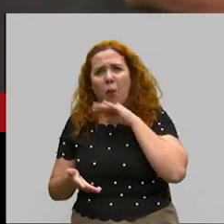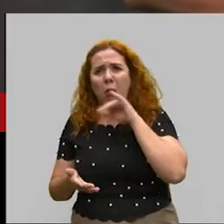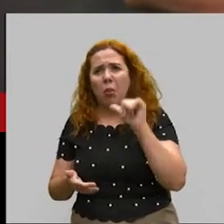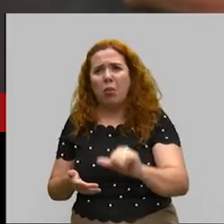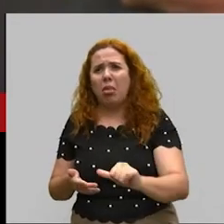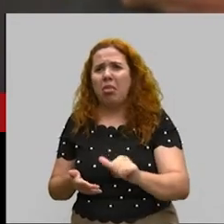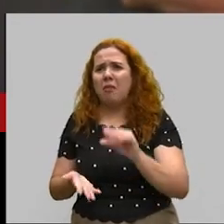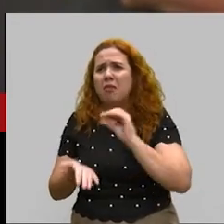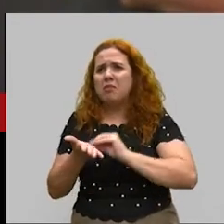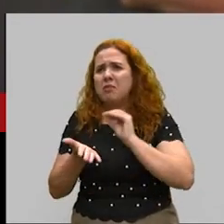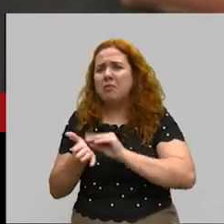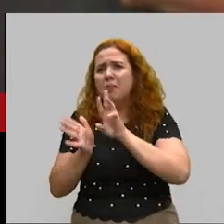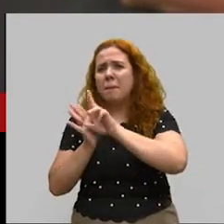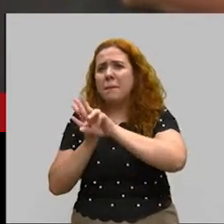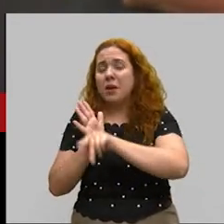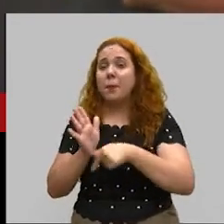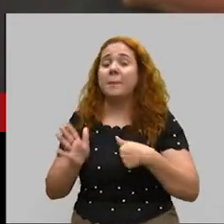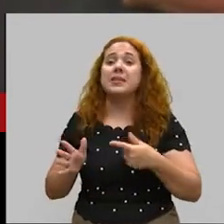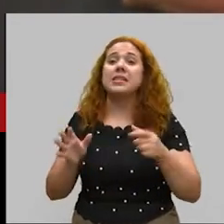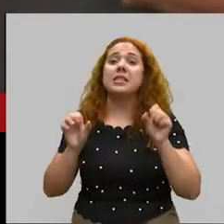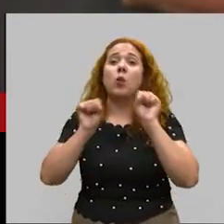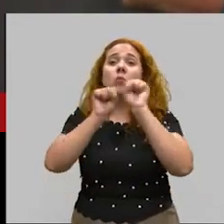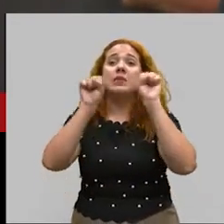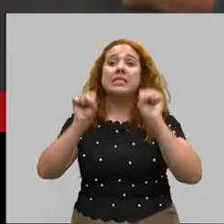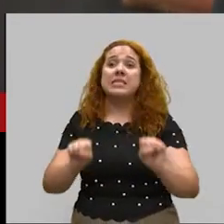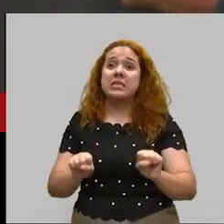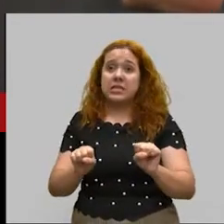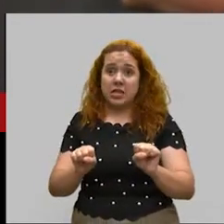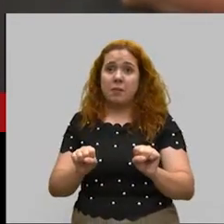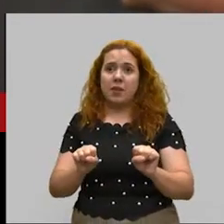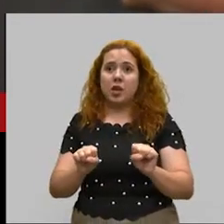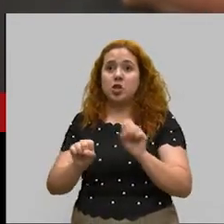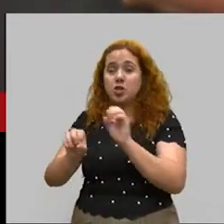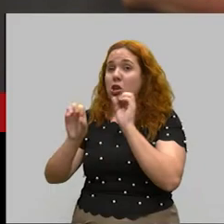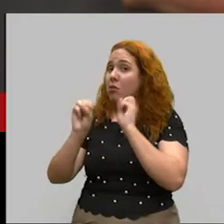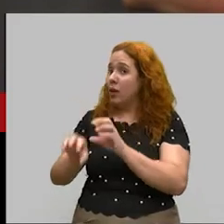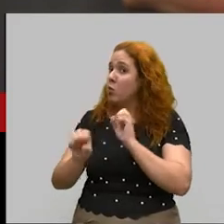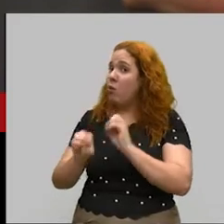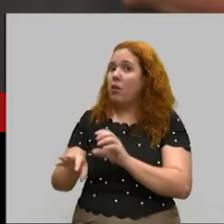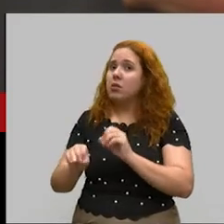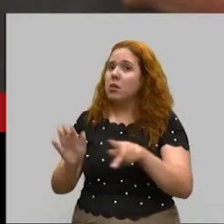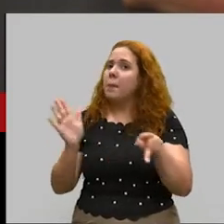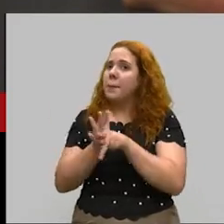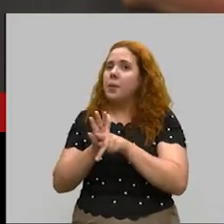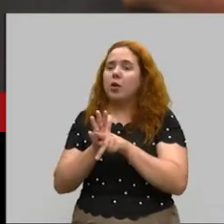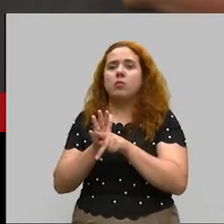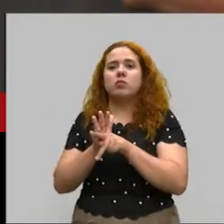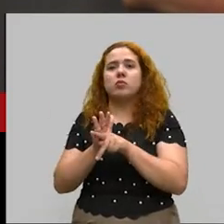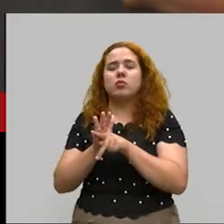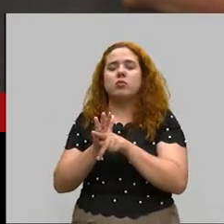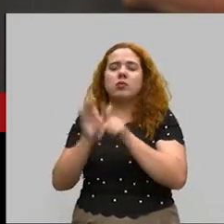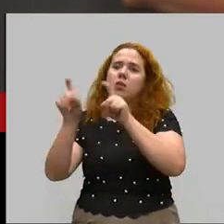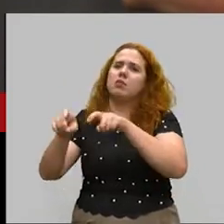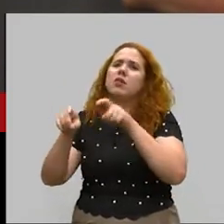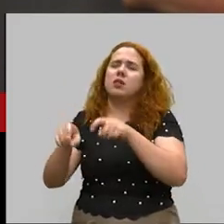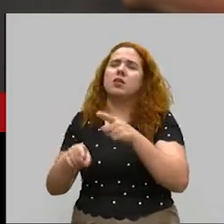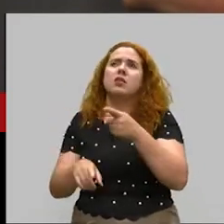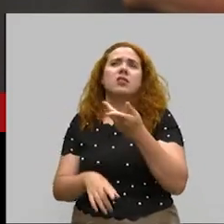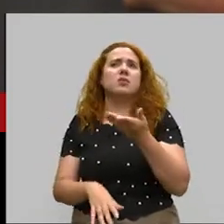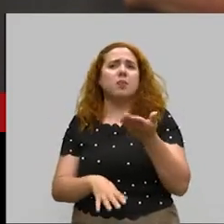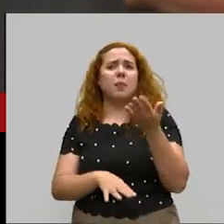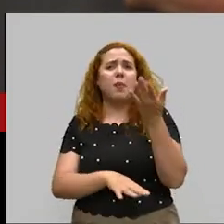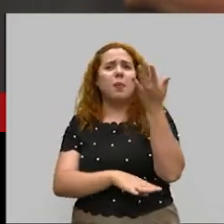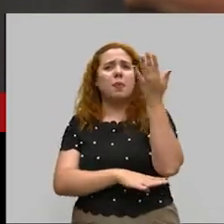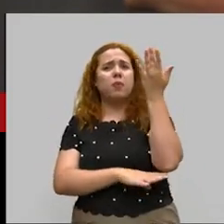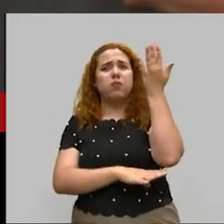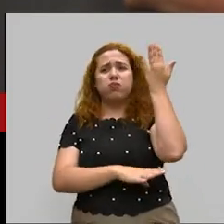educação eh do campo isso gente é uma dívida de mais de 100 anos 150 anos o